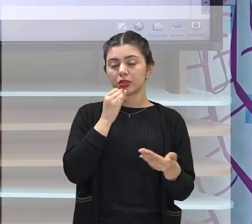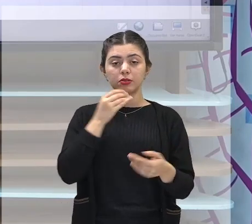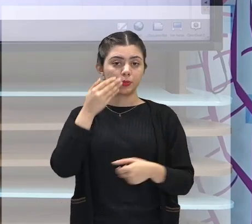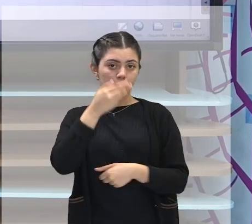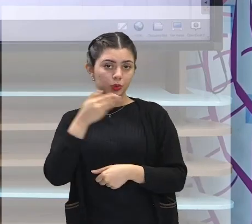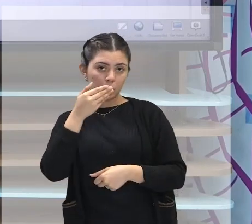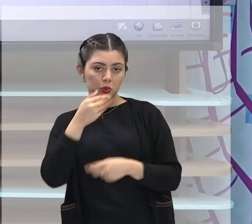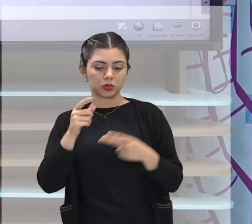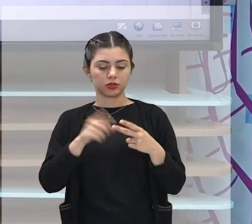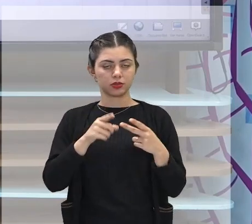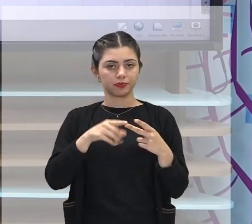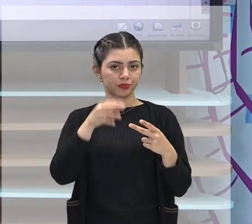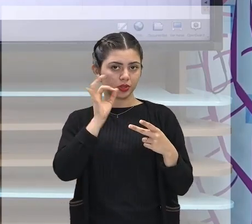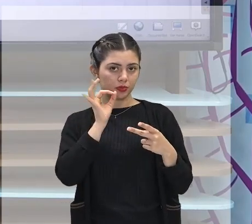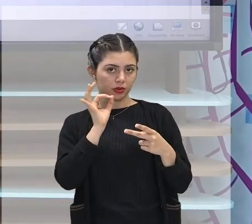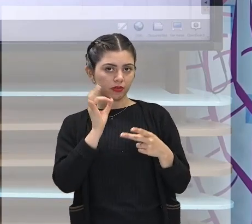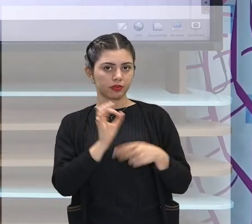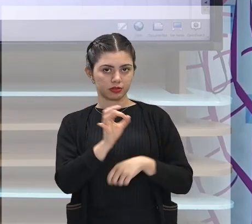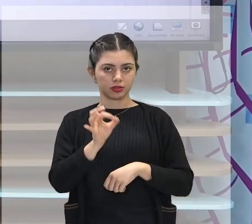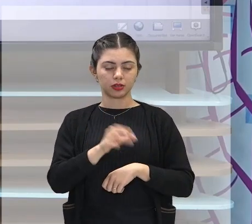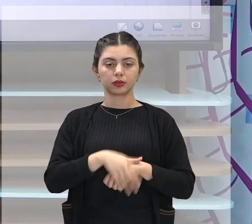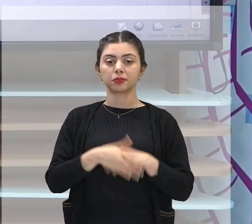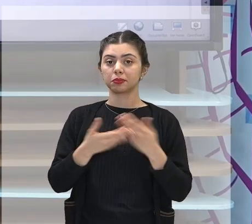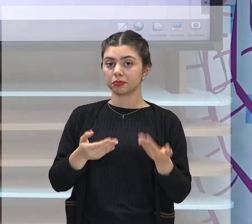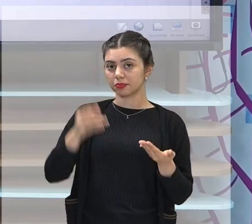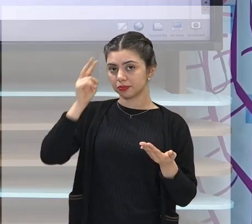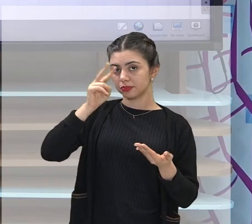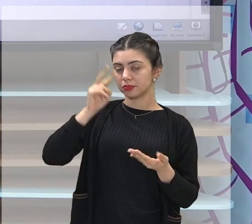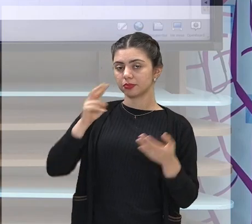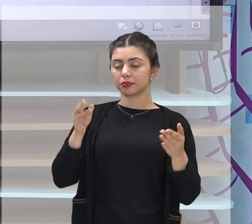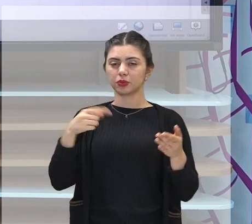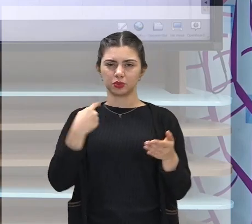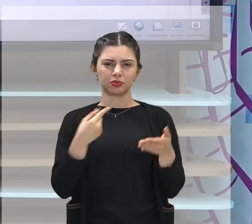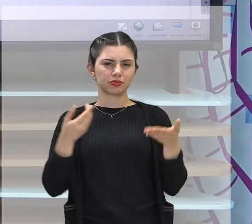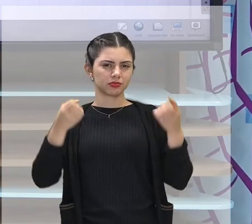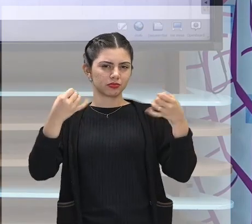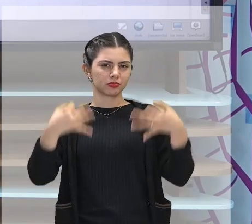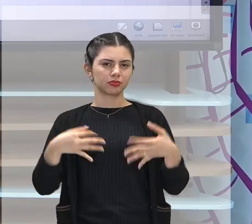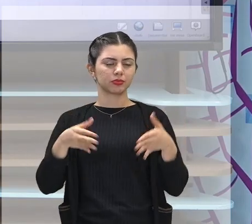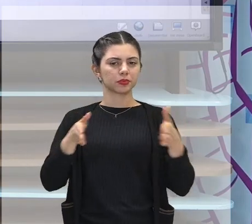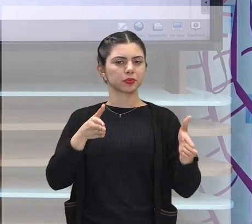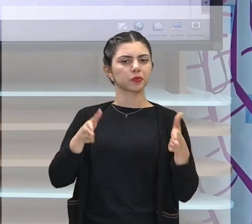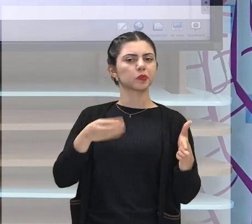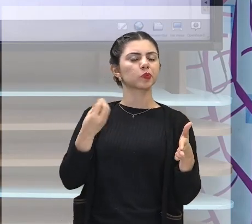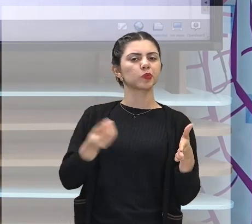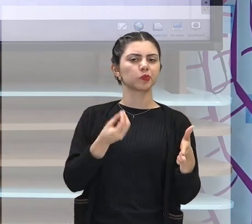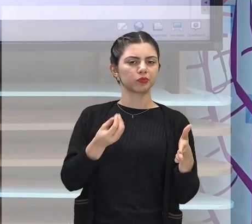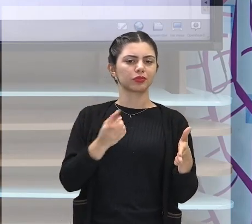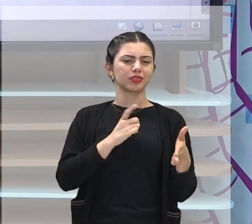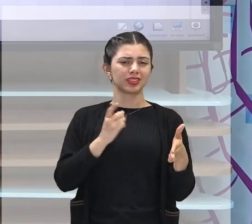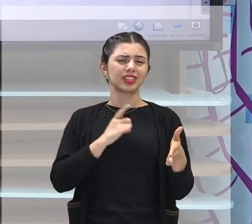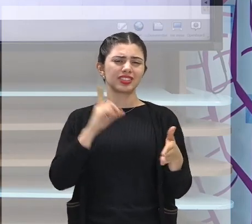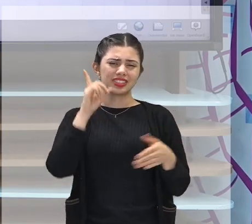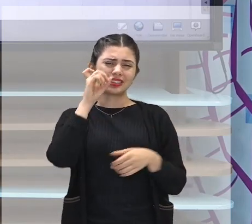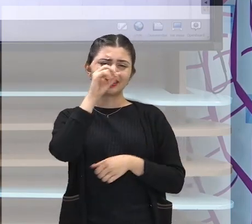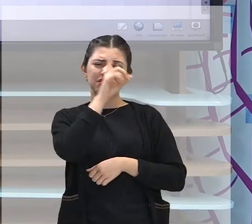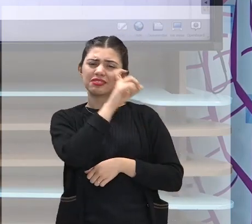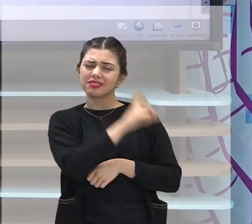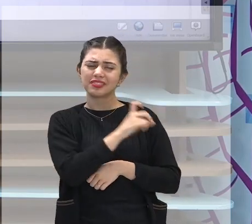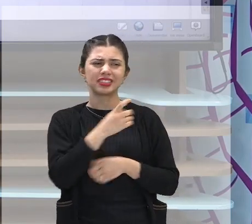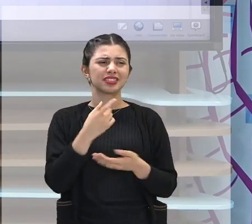açúcar e café. Lembremos que estamos falando de um período na qual existia muita